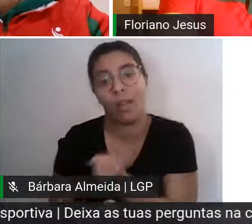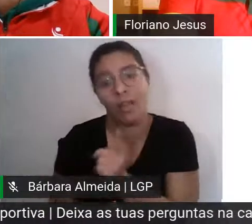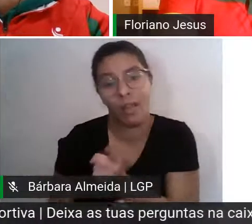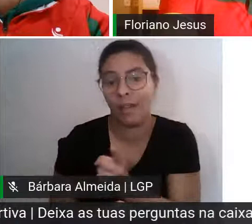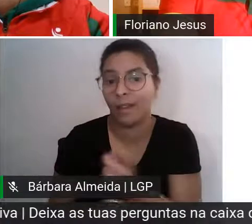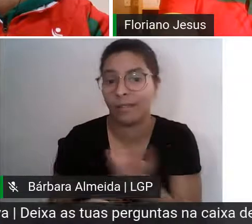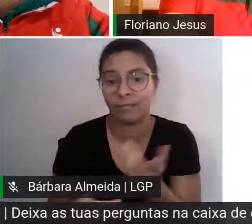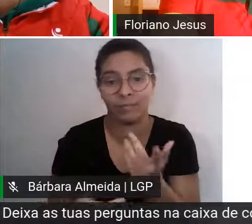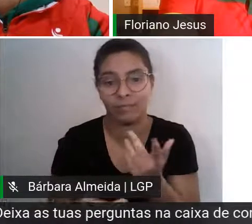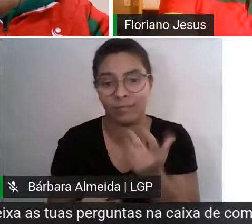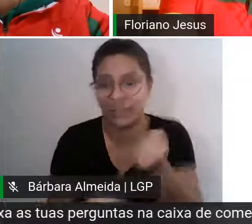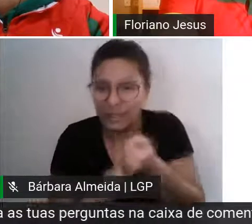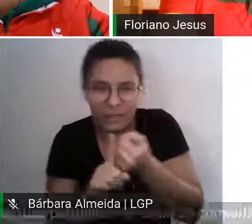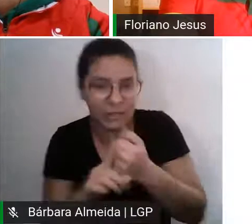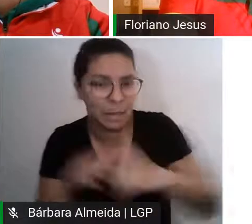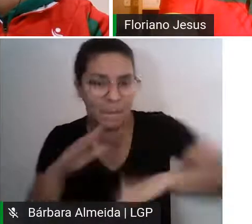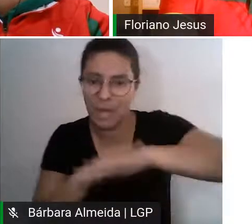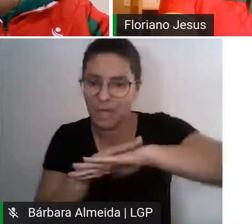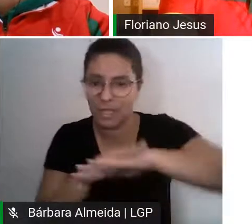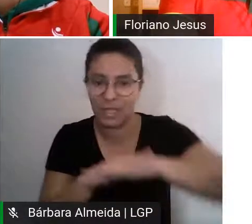nada para Tóquio.